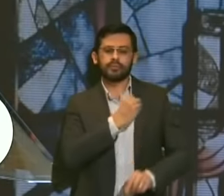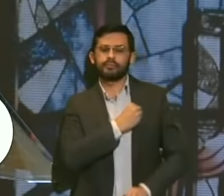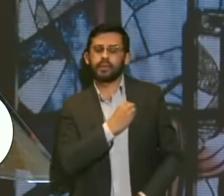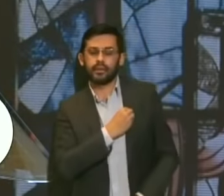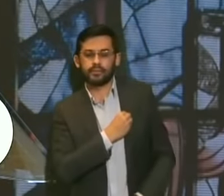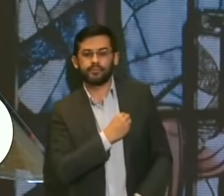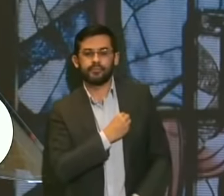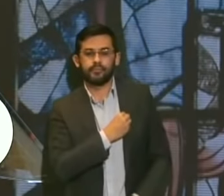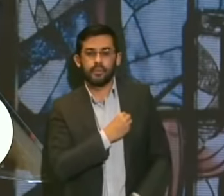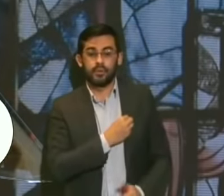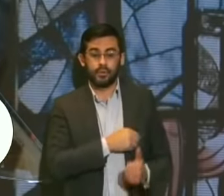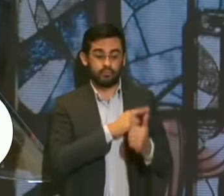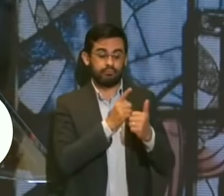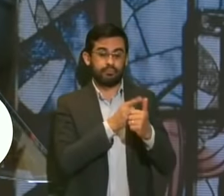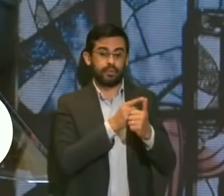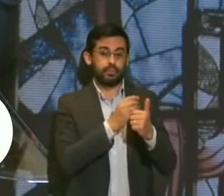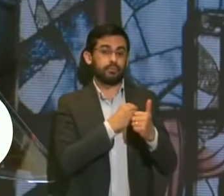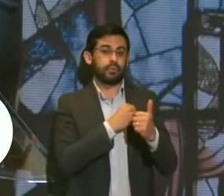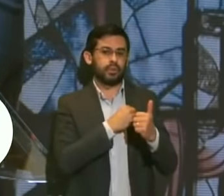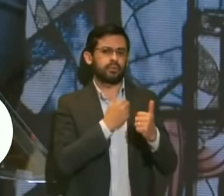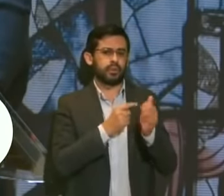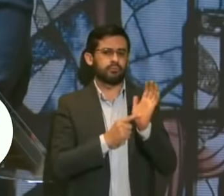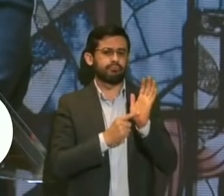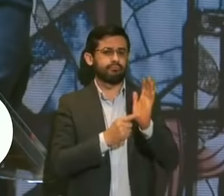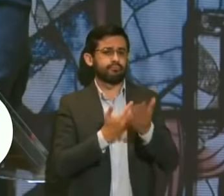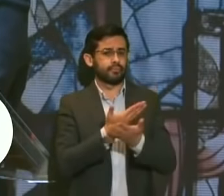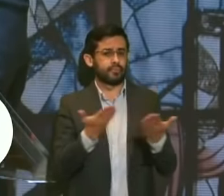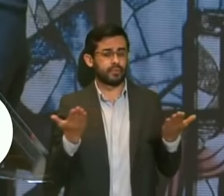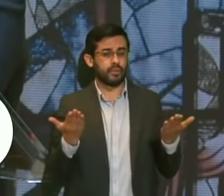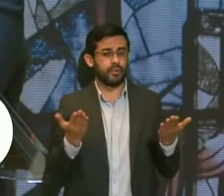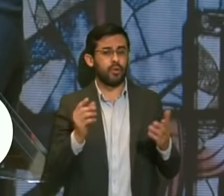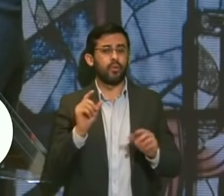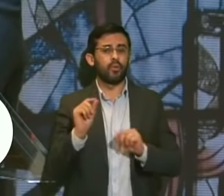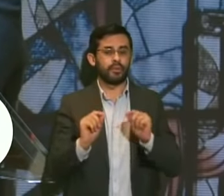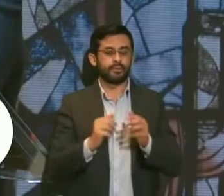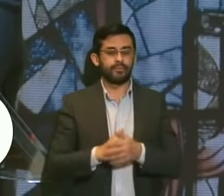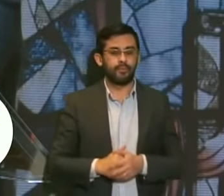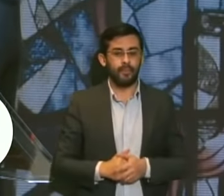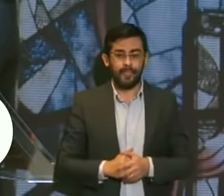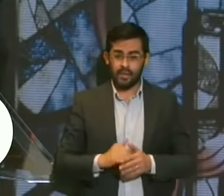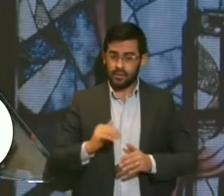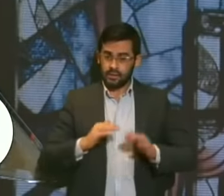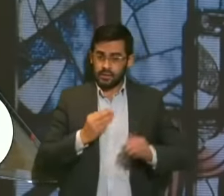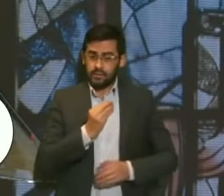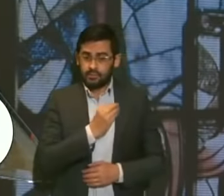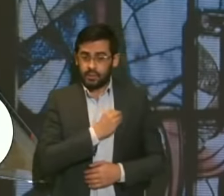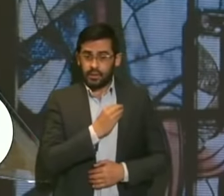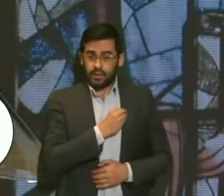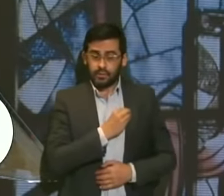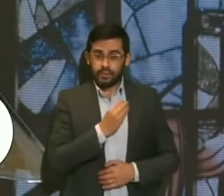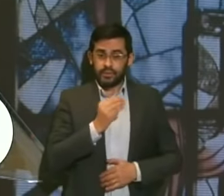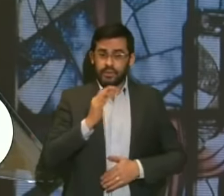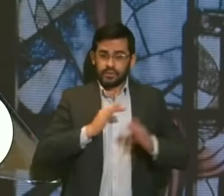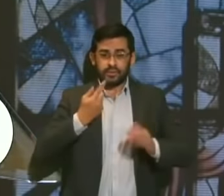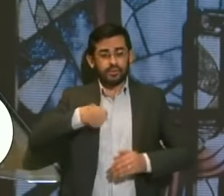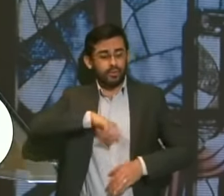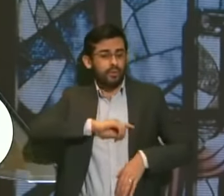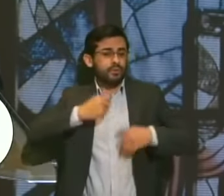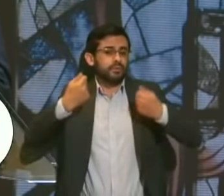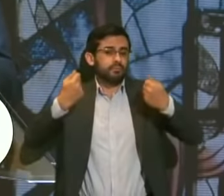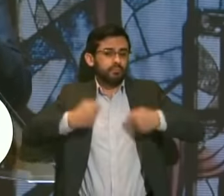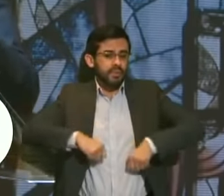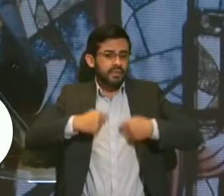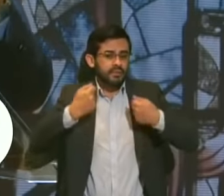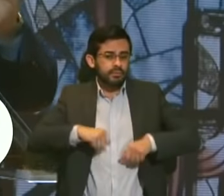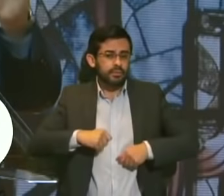pecados? Primeiro deles, que eu queria destacar, são aqueles pecados dos quais nós precisamos